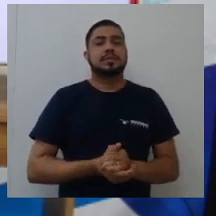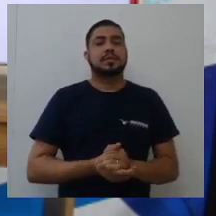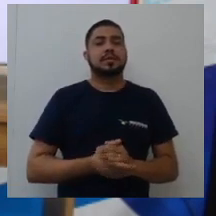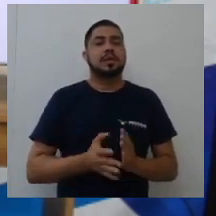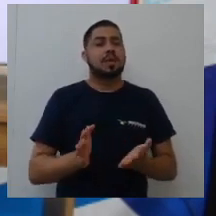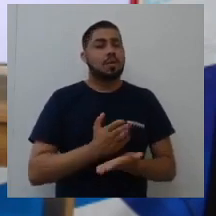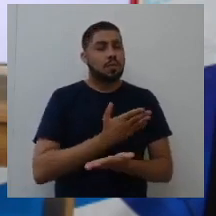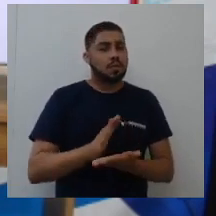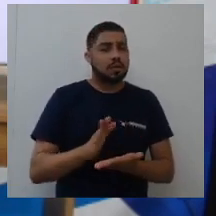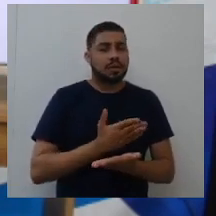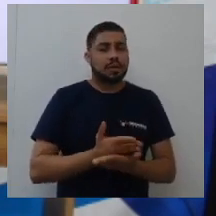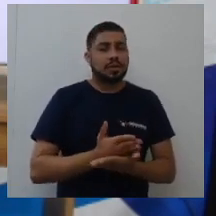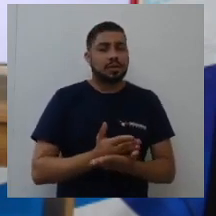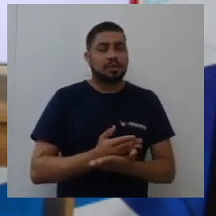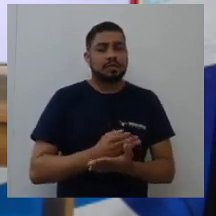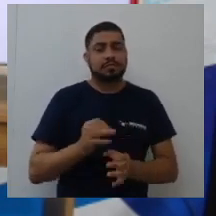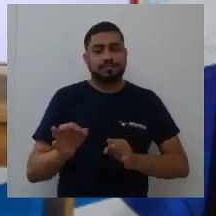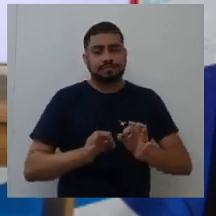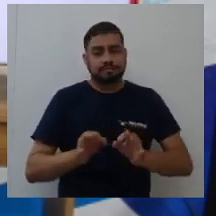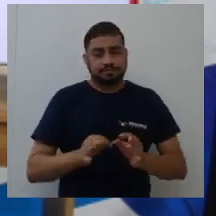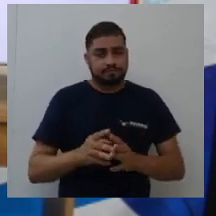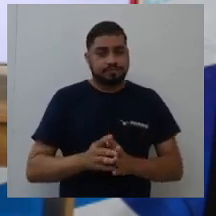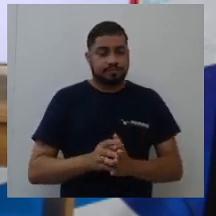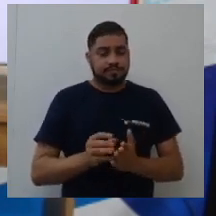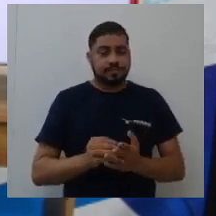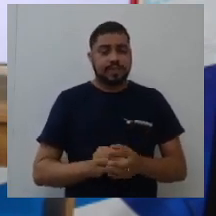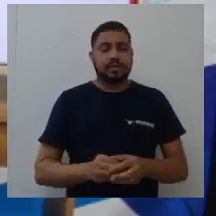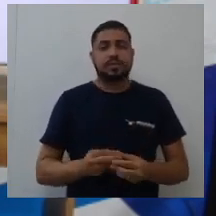algumas aplicações. Tá joia? Vejam,